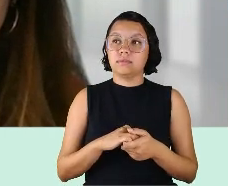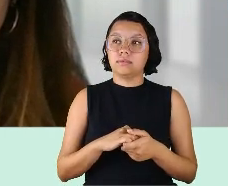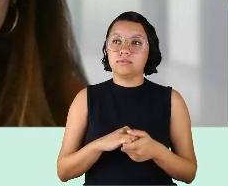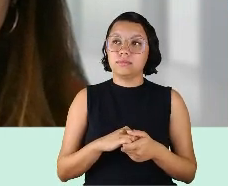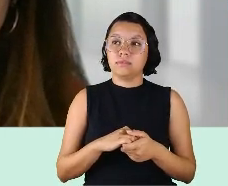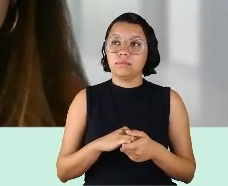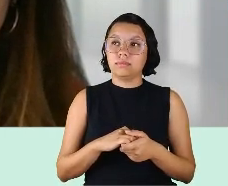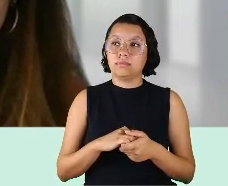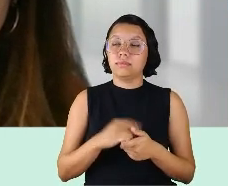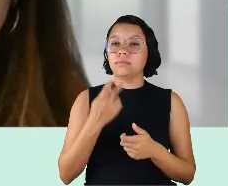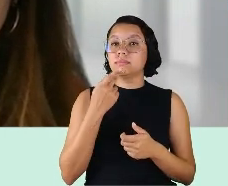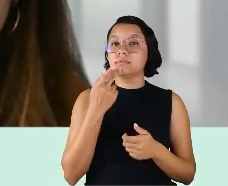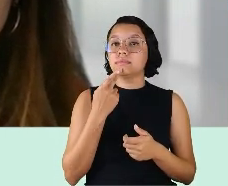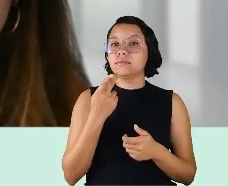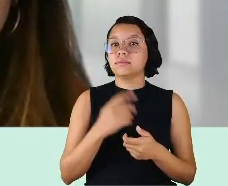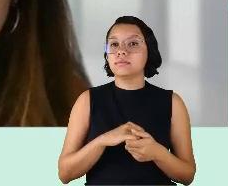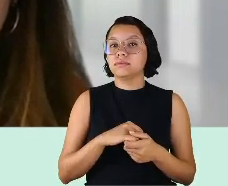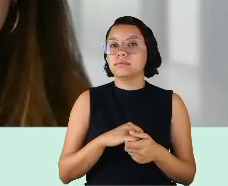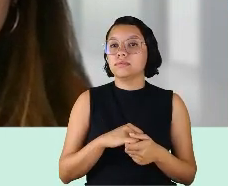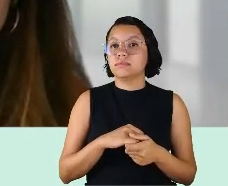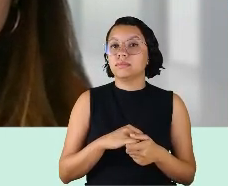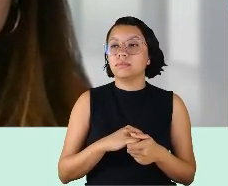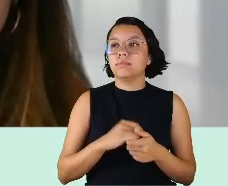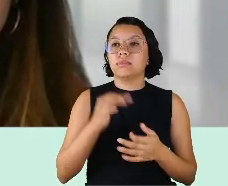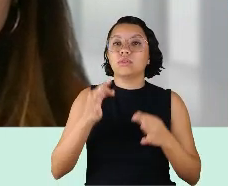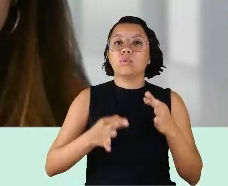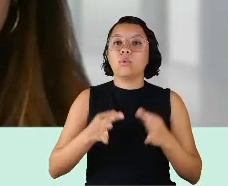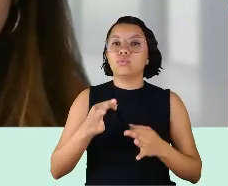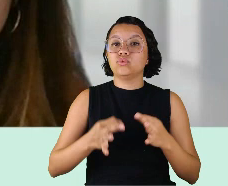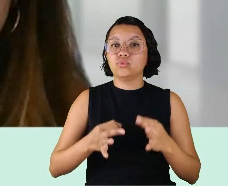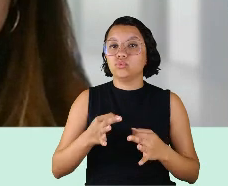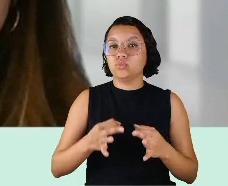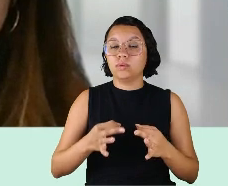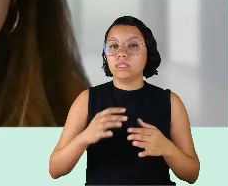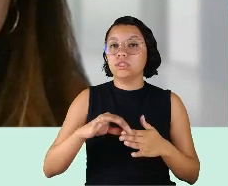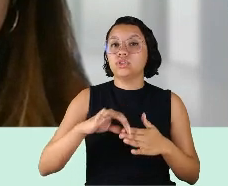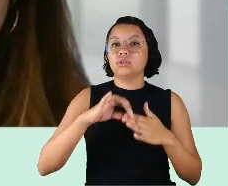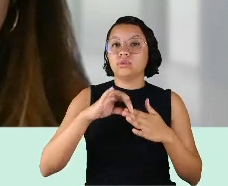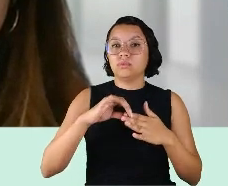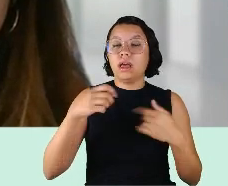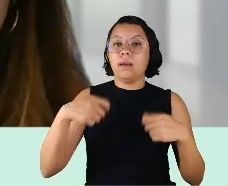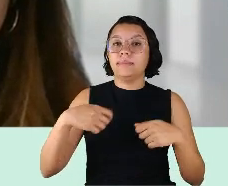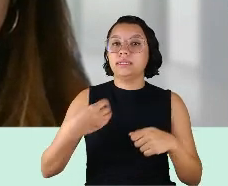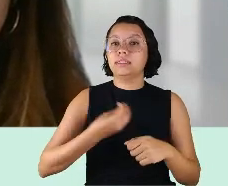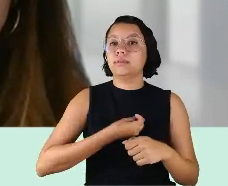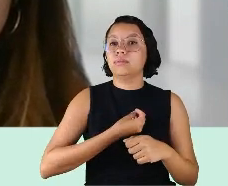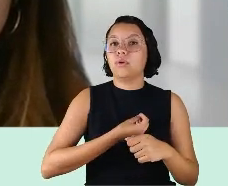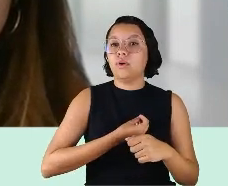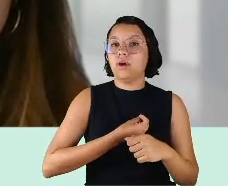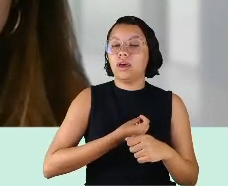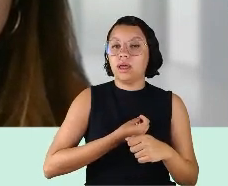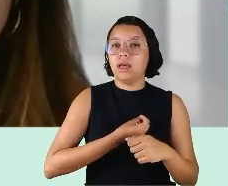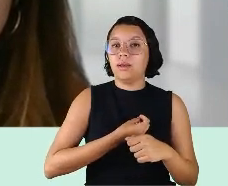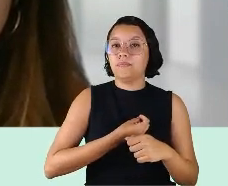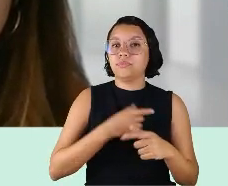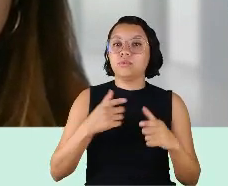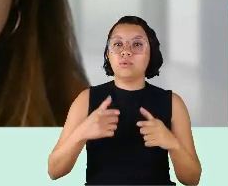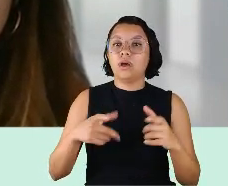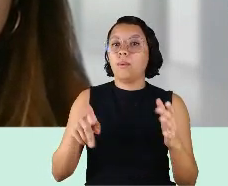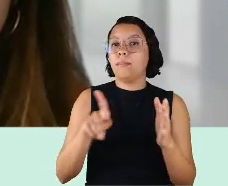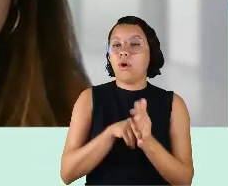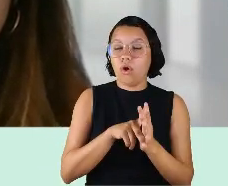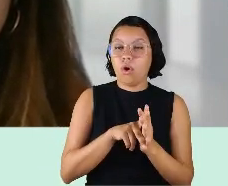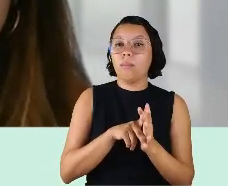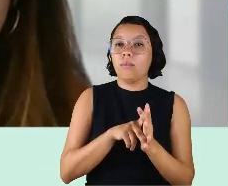72? Ela diz aqui: o juiz titular deve residir na sede da